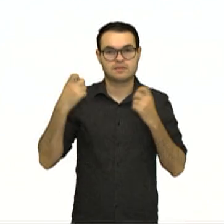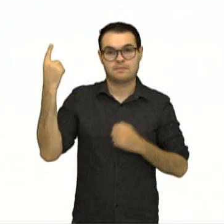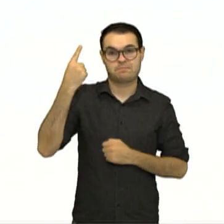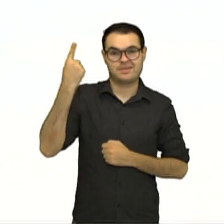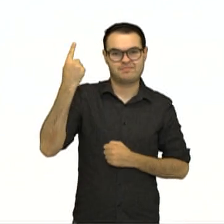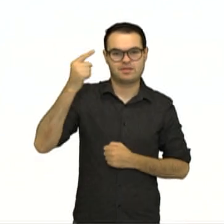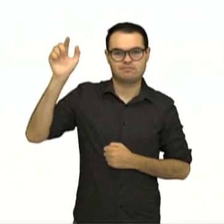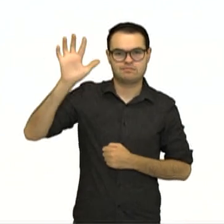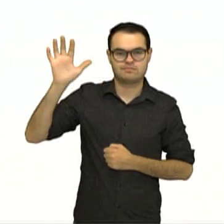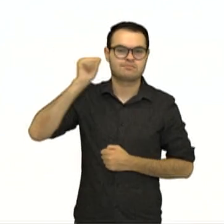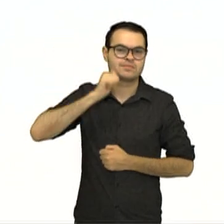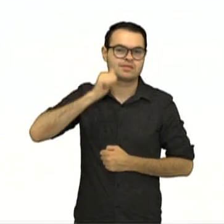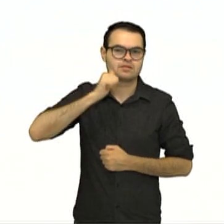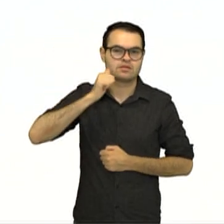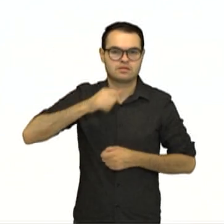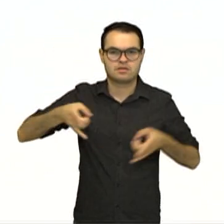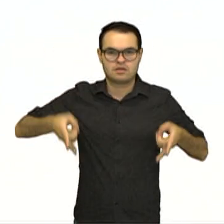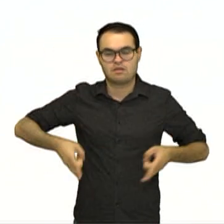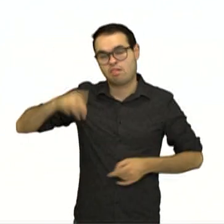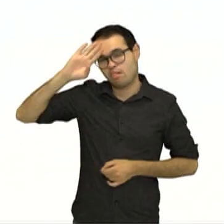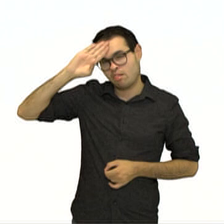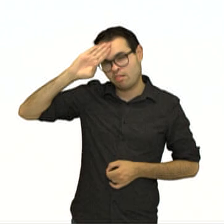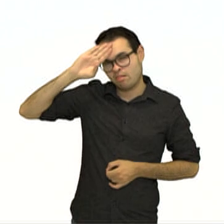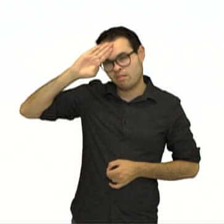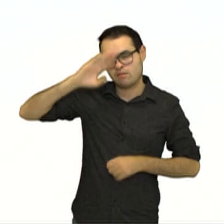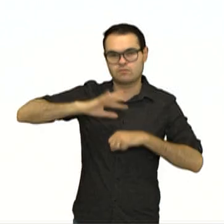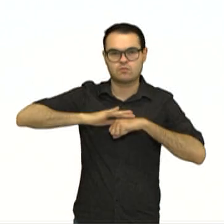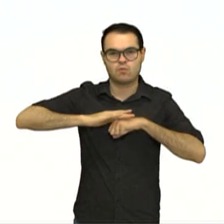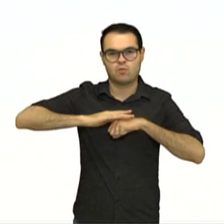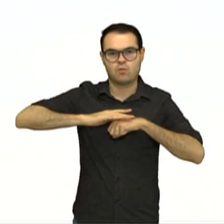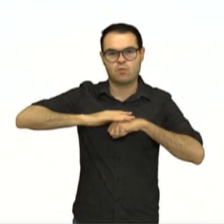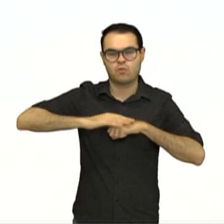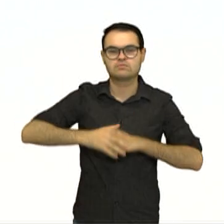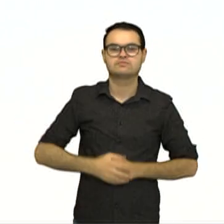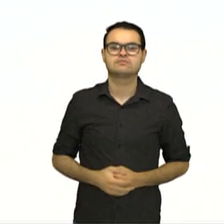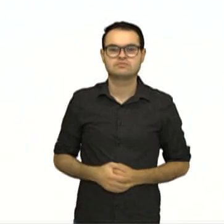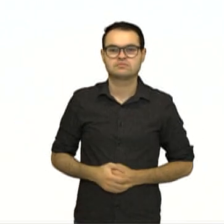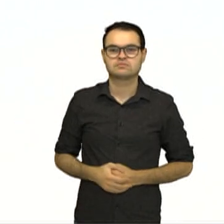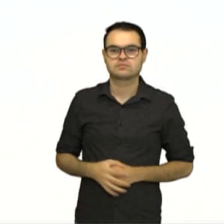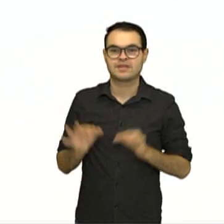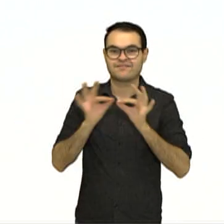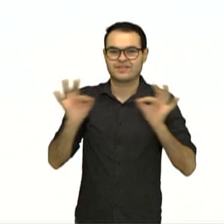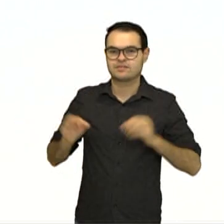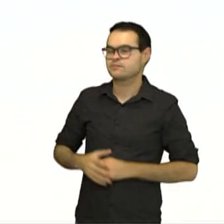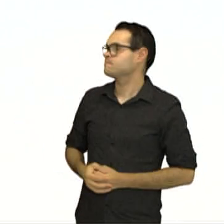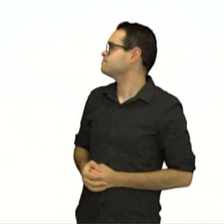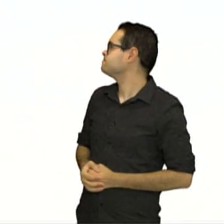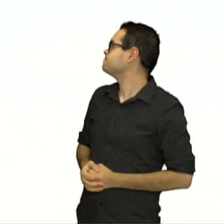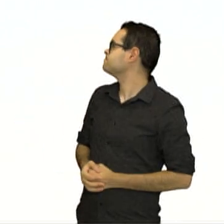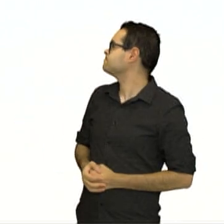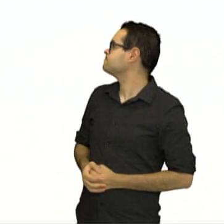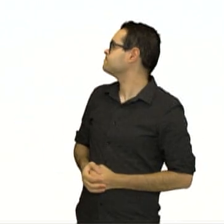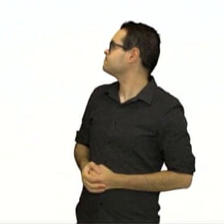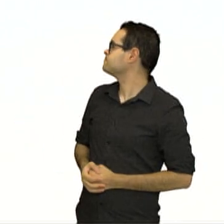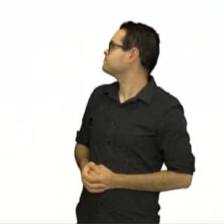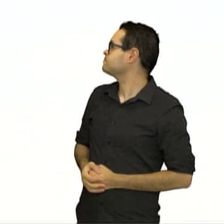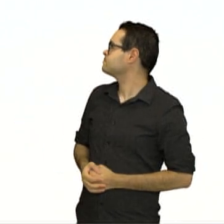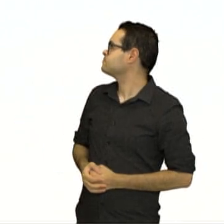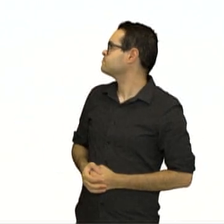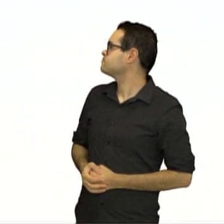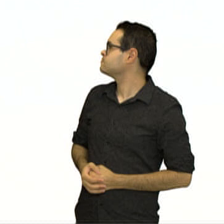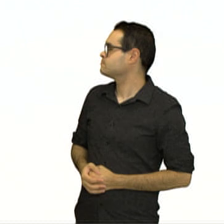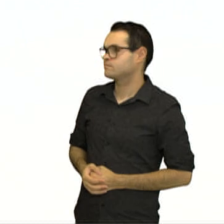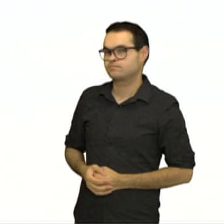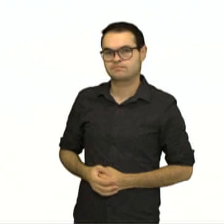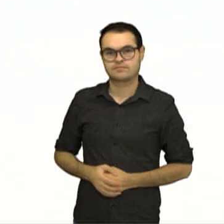imagem, nós temos uma menina que está na cama doente, tá ok? E a frase diz, she must be in bed because she has the